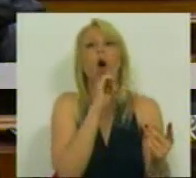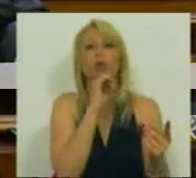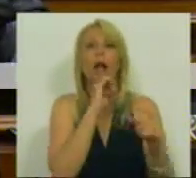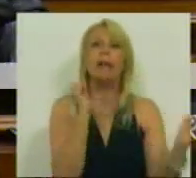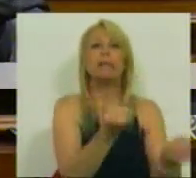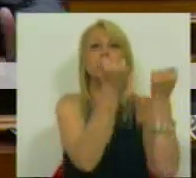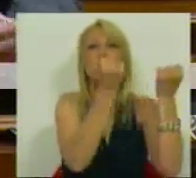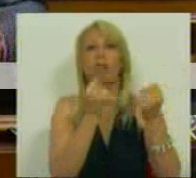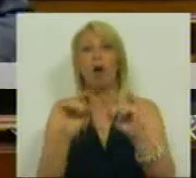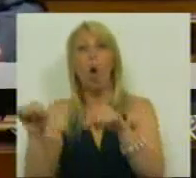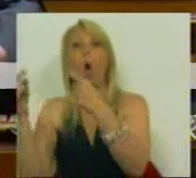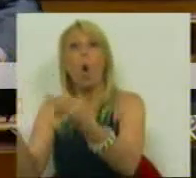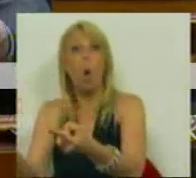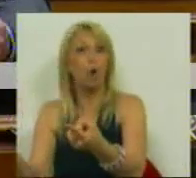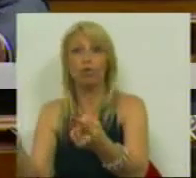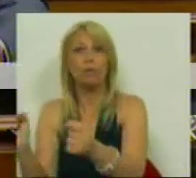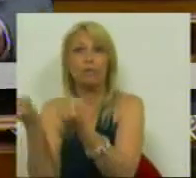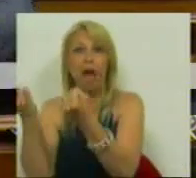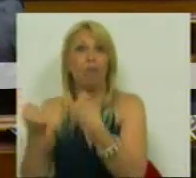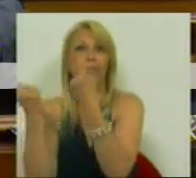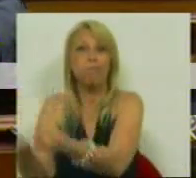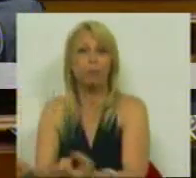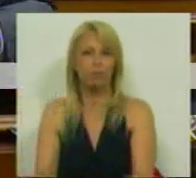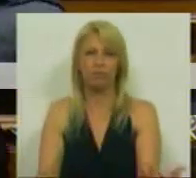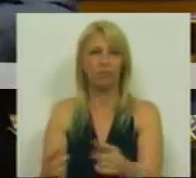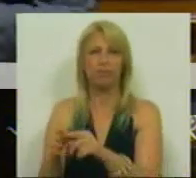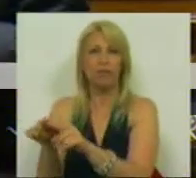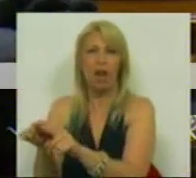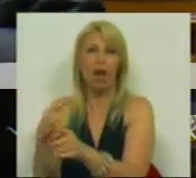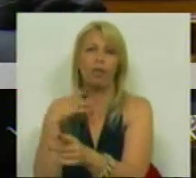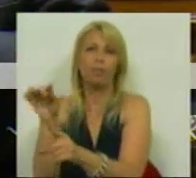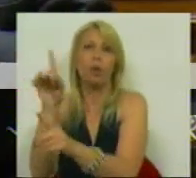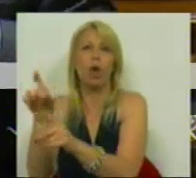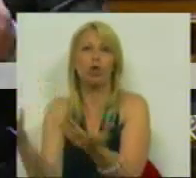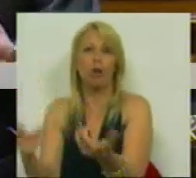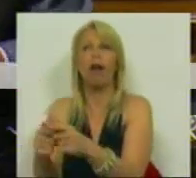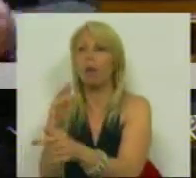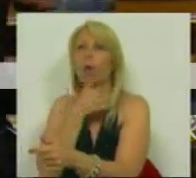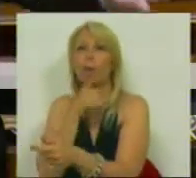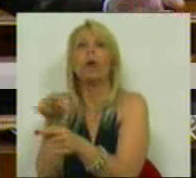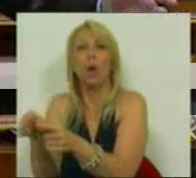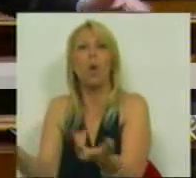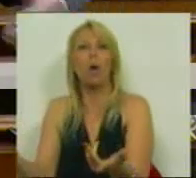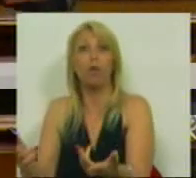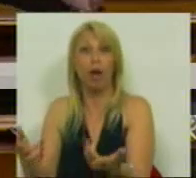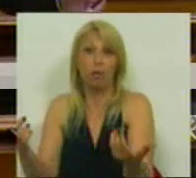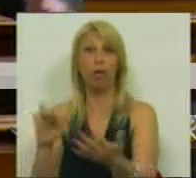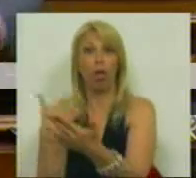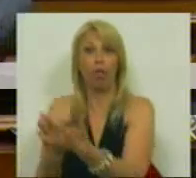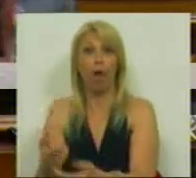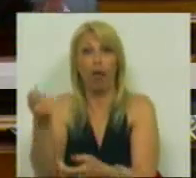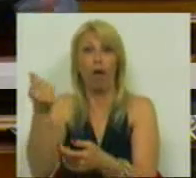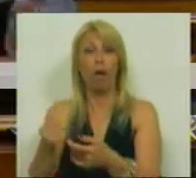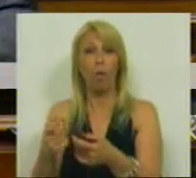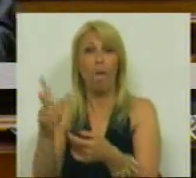os náufragos. Não vamos aqui questionar a liberdade dos náufragos numa relação dessas. Estendessem-lhes um bocado de madeira, uma boia